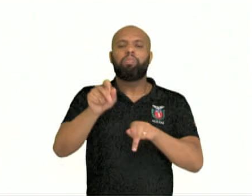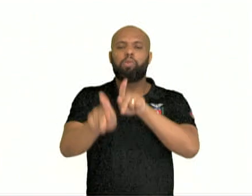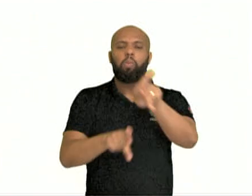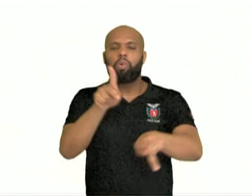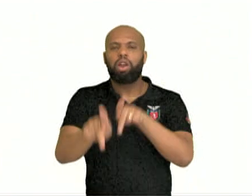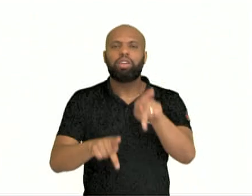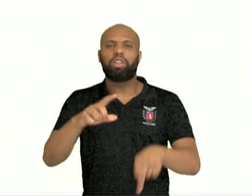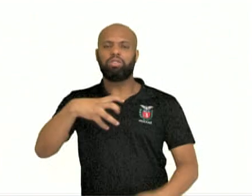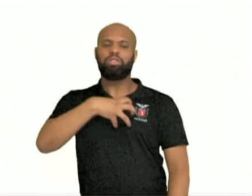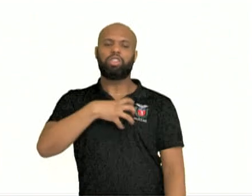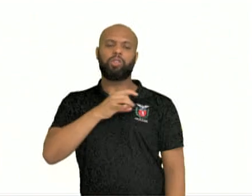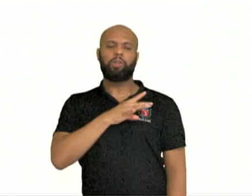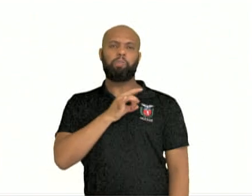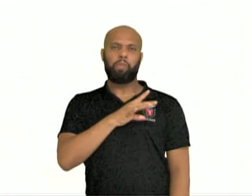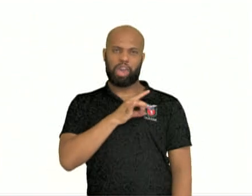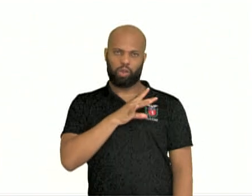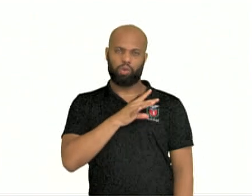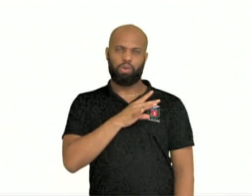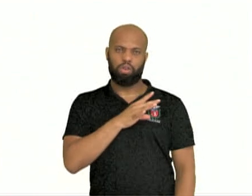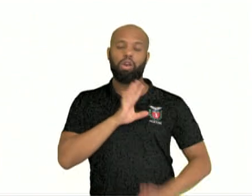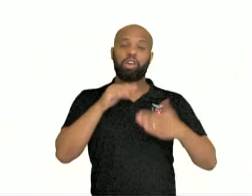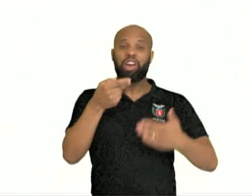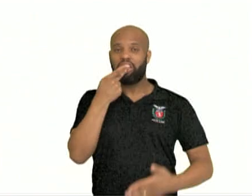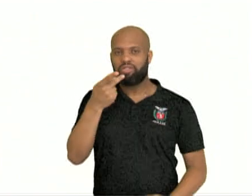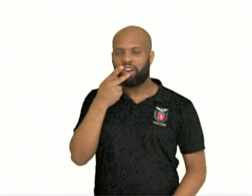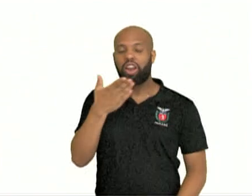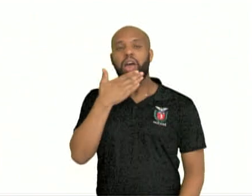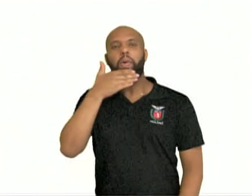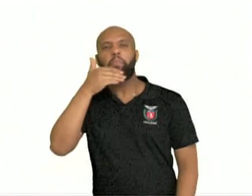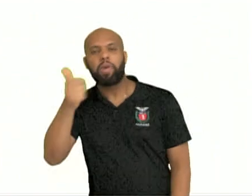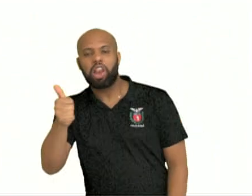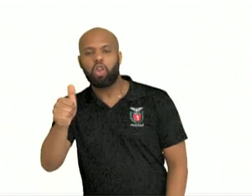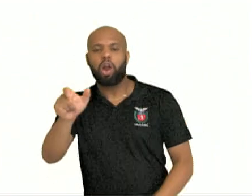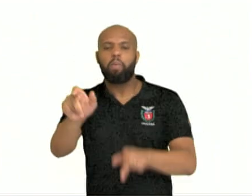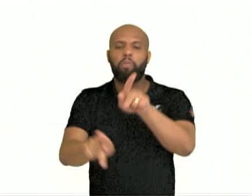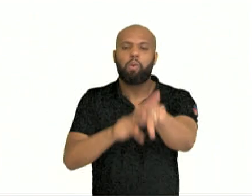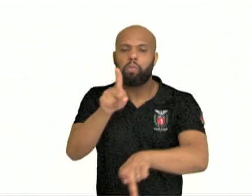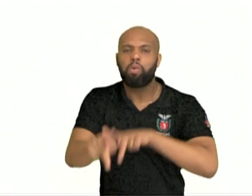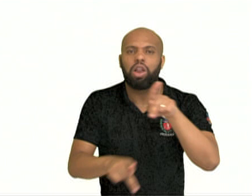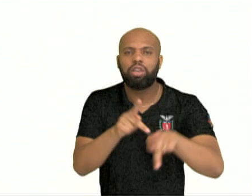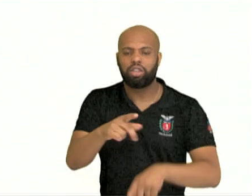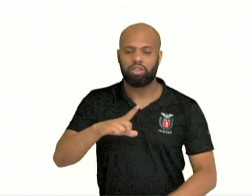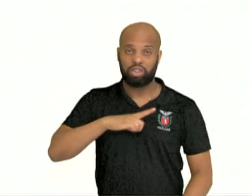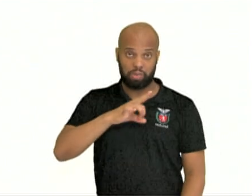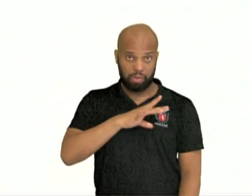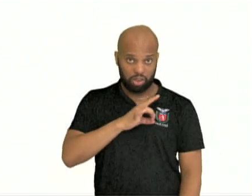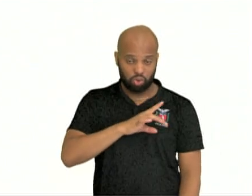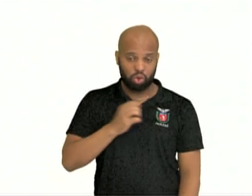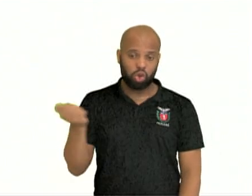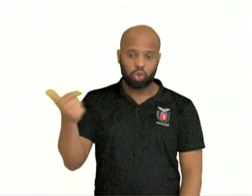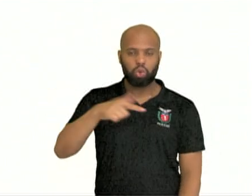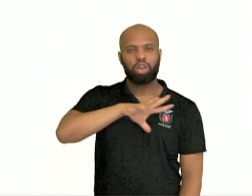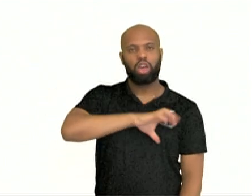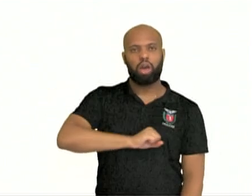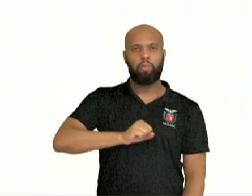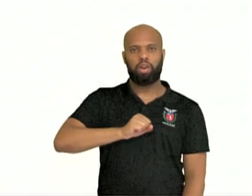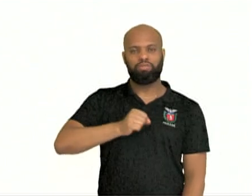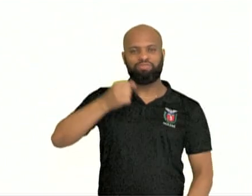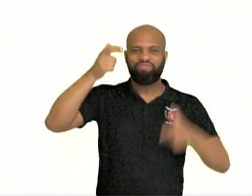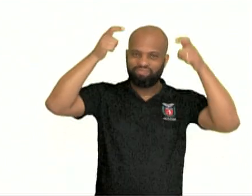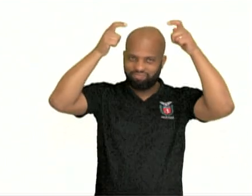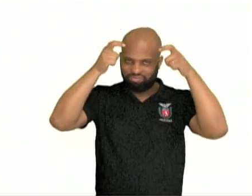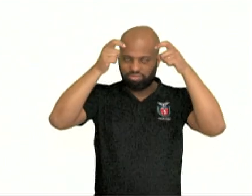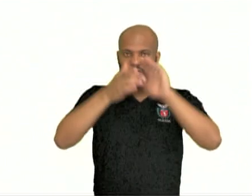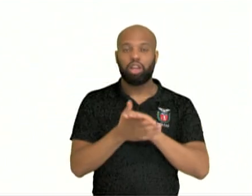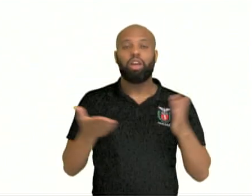de Maquiavel, é melhor ser temido ou ser amado? Ele afirma que é melhor ser temido. Legal, pessoal? Vamos então a